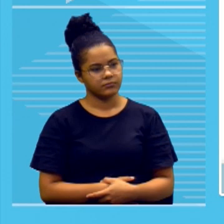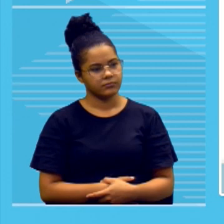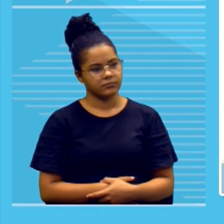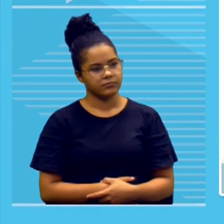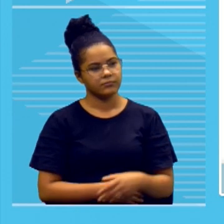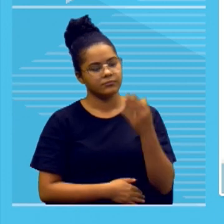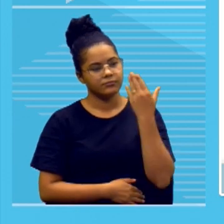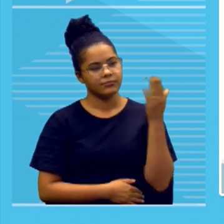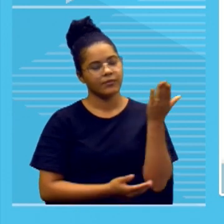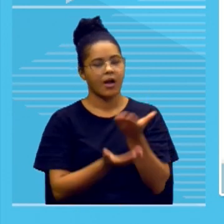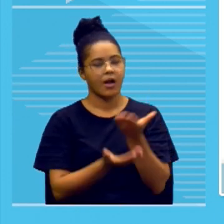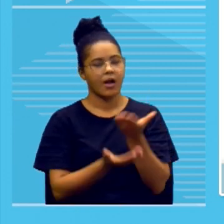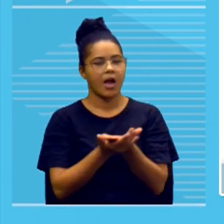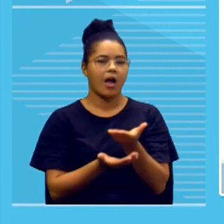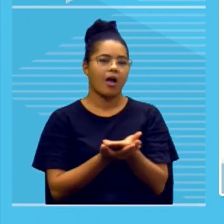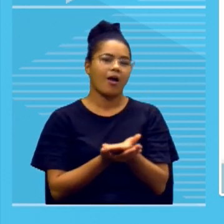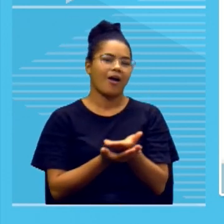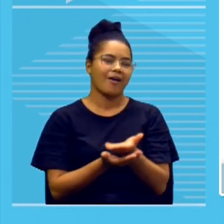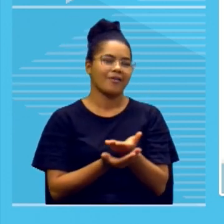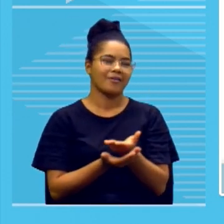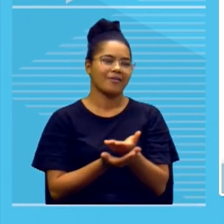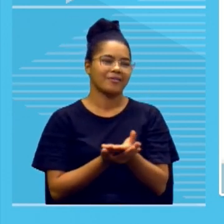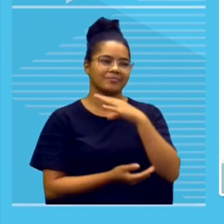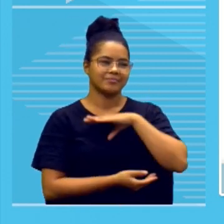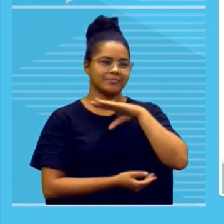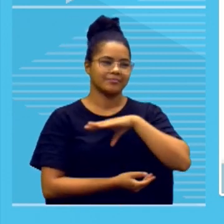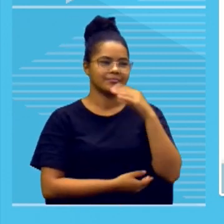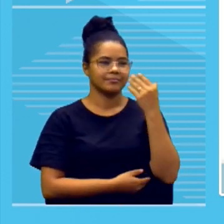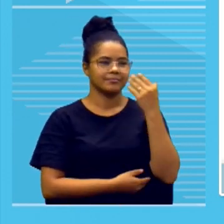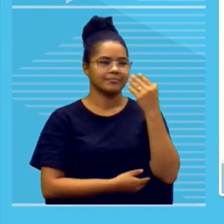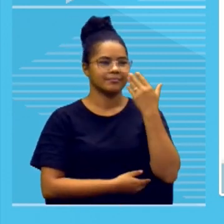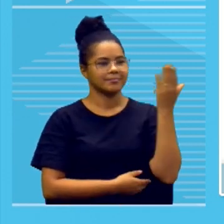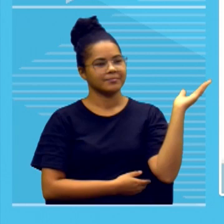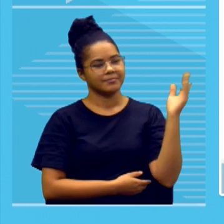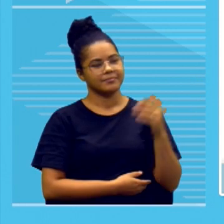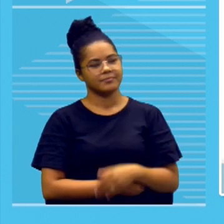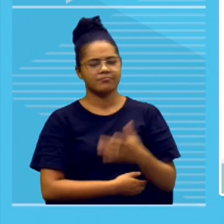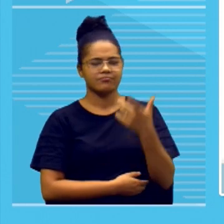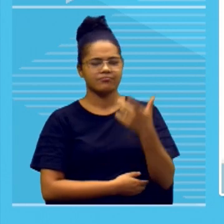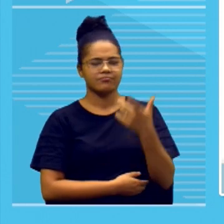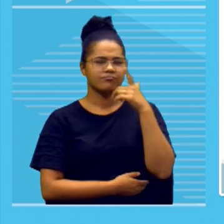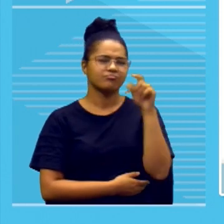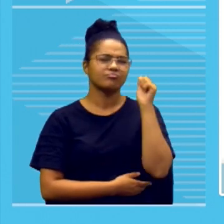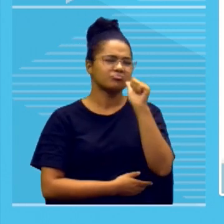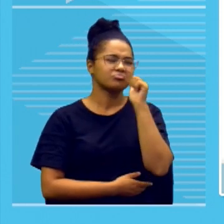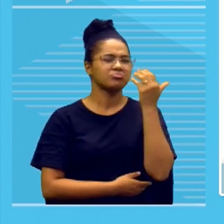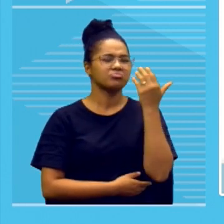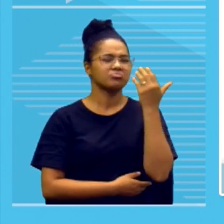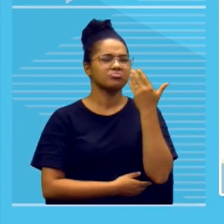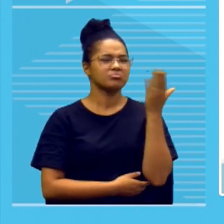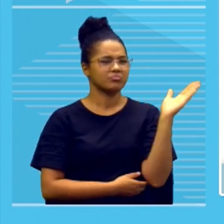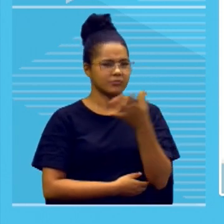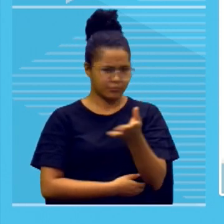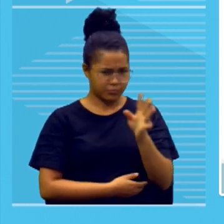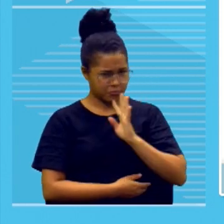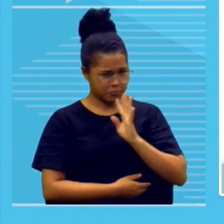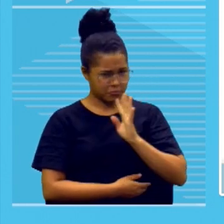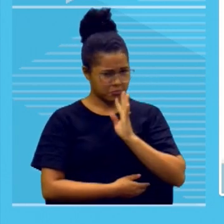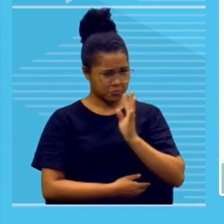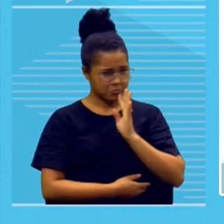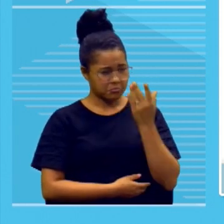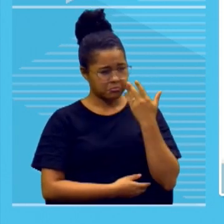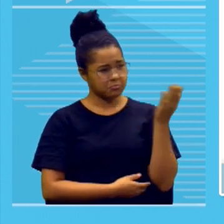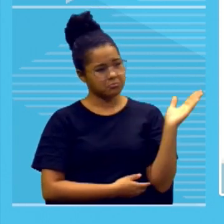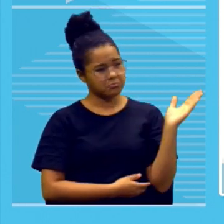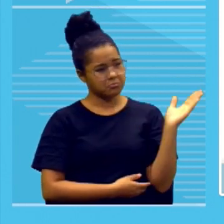Olha aqui, ó, uma aula de português. Olha aí. Quem é essa jovem que está aí? Alguém se habilita a dar o nome